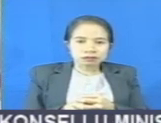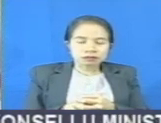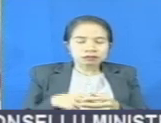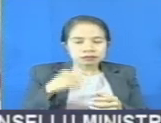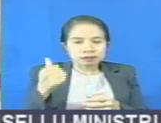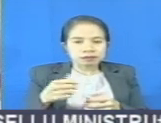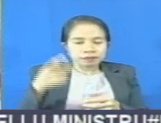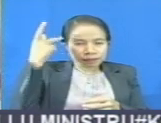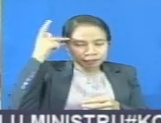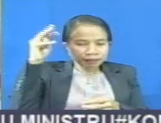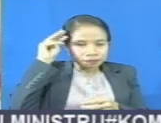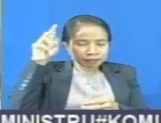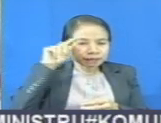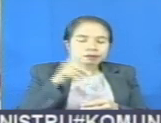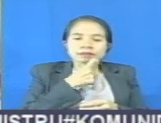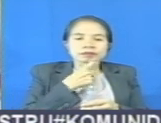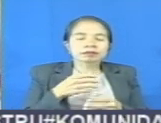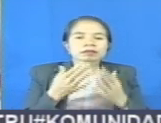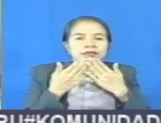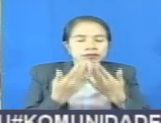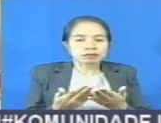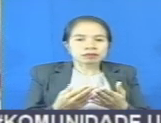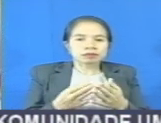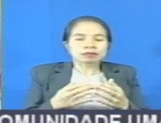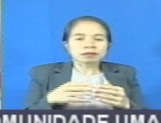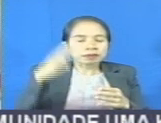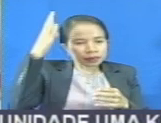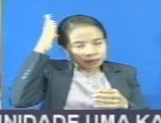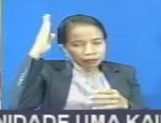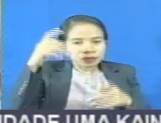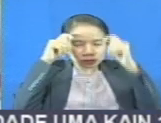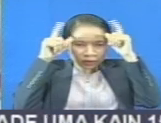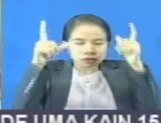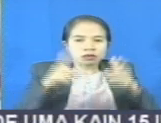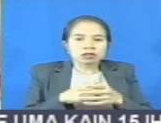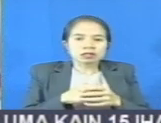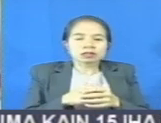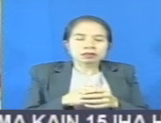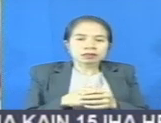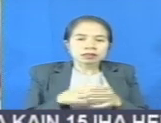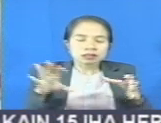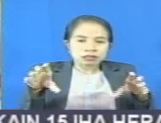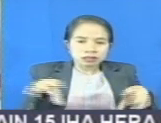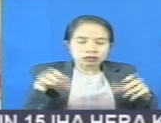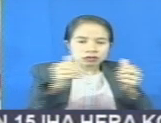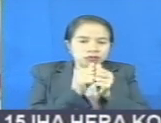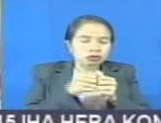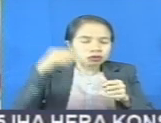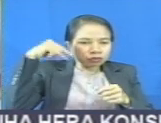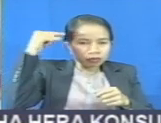E a parte selo, o primeiro-ministro Taro Matandruoga agradece a conferência episcopal timorense onde a parceiro ne bem a serviço muito com o